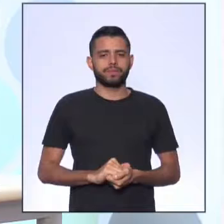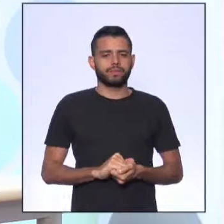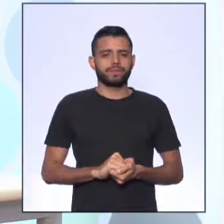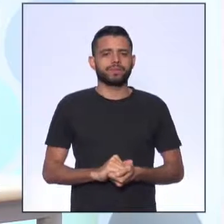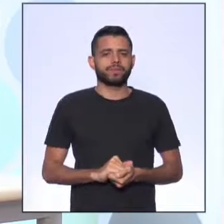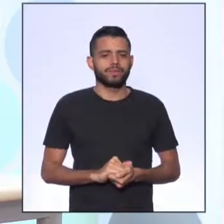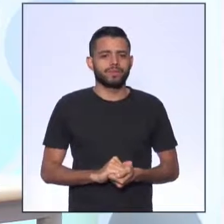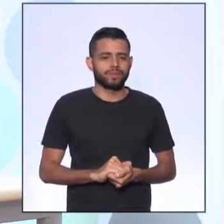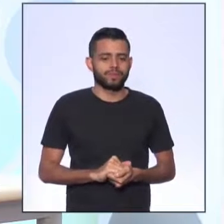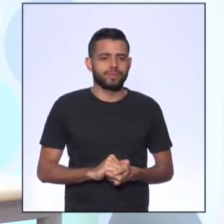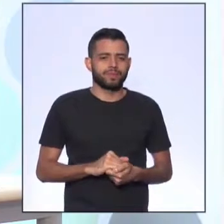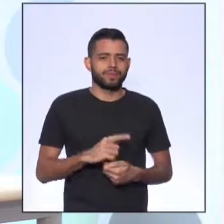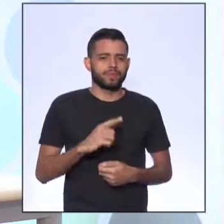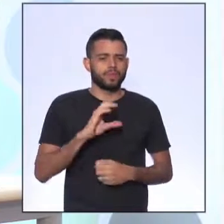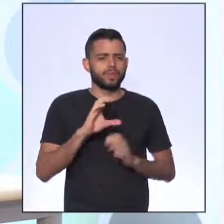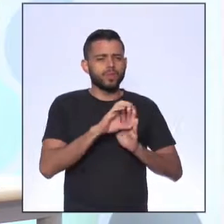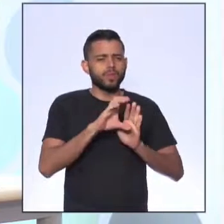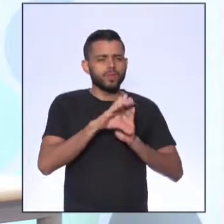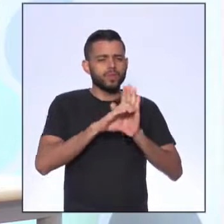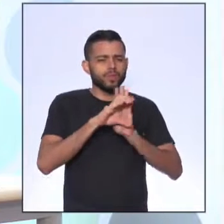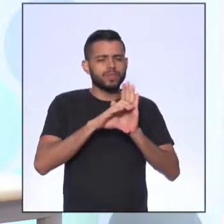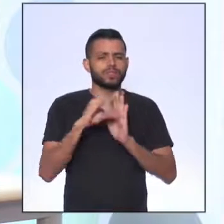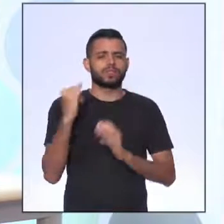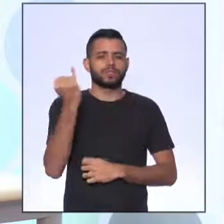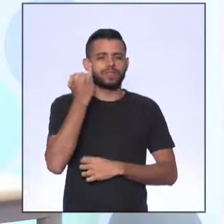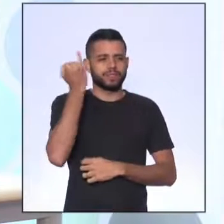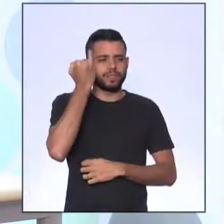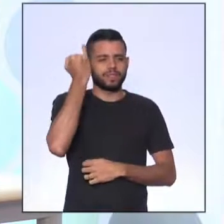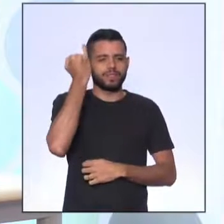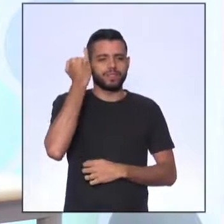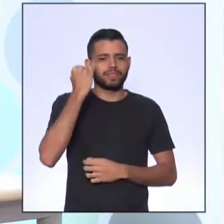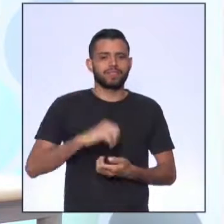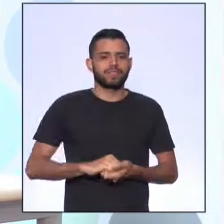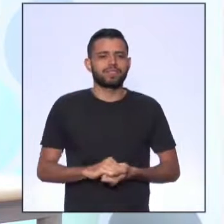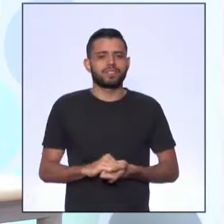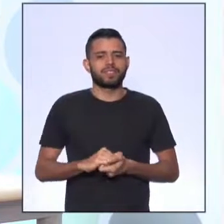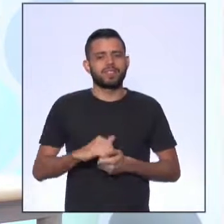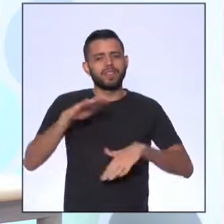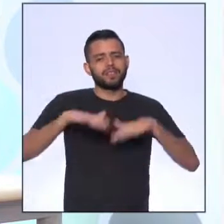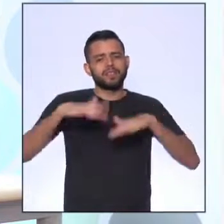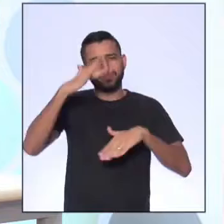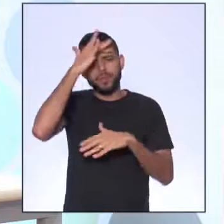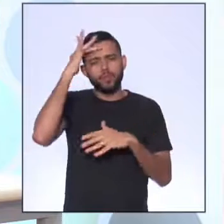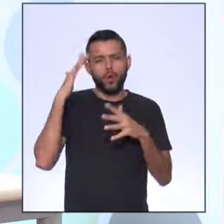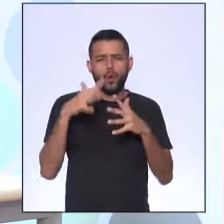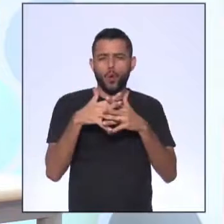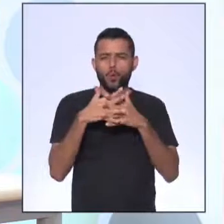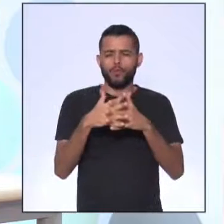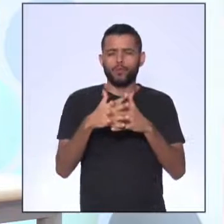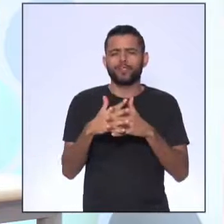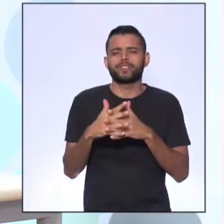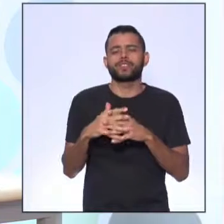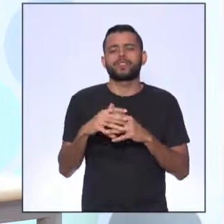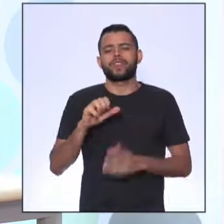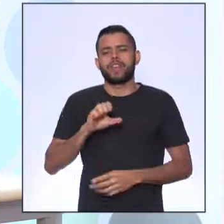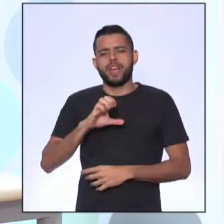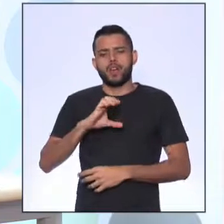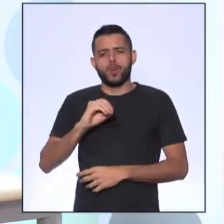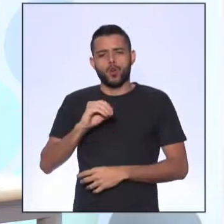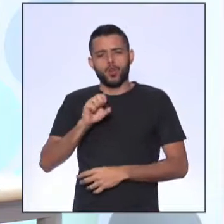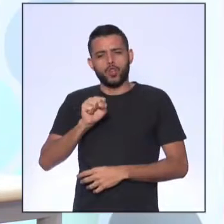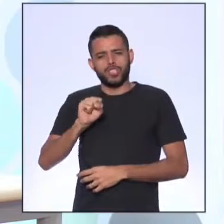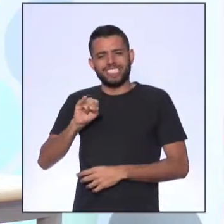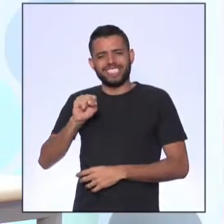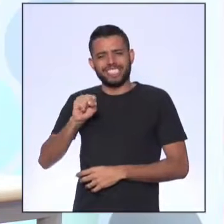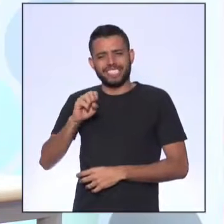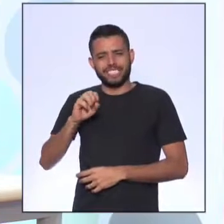conceito muito importante dentro que as pessoas às vezes confundem, né? Que é o ecossistema e bioma. Tá?